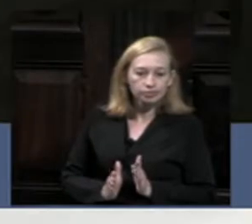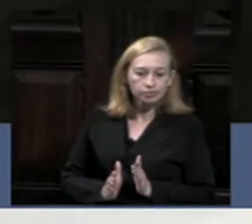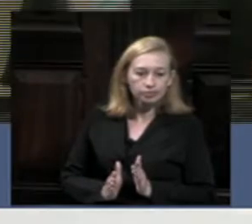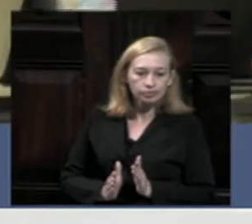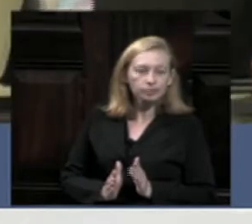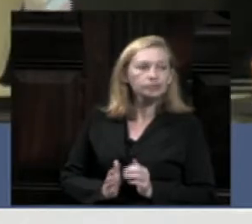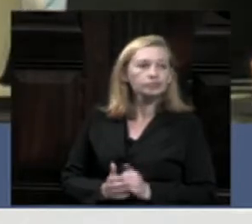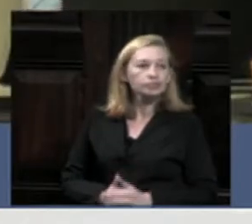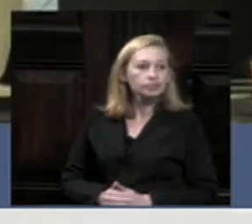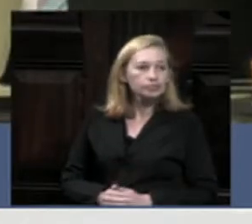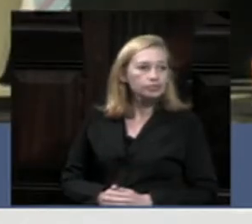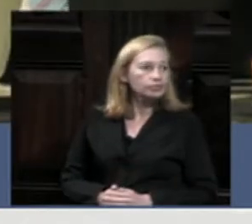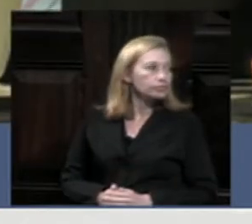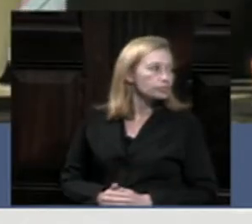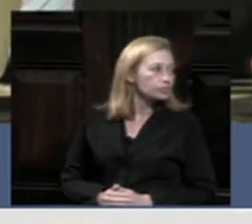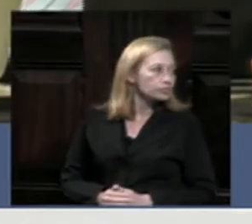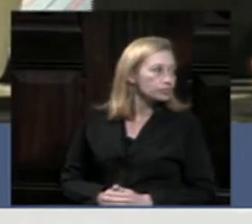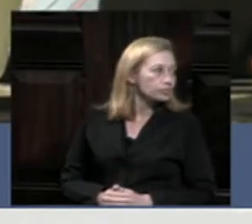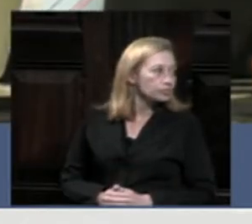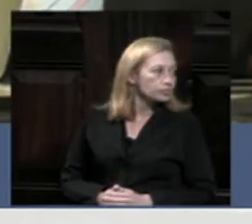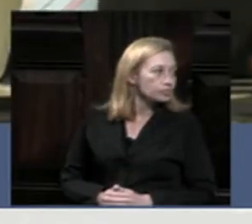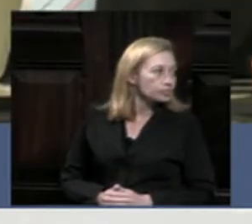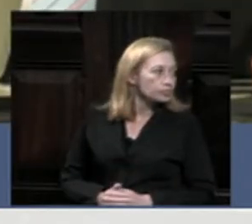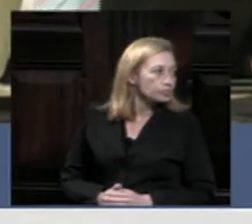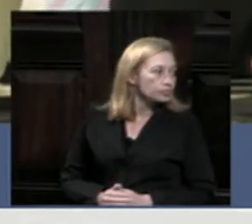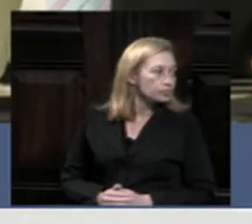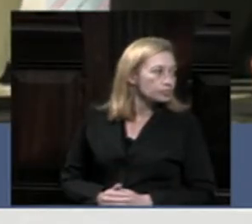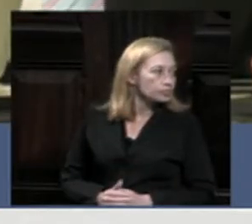emendas. Pela Comissão